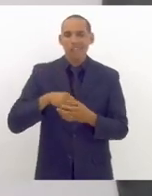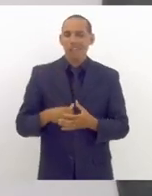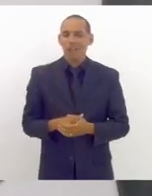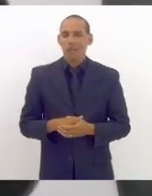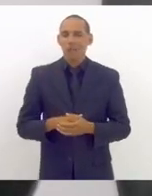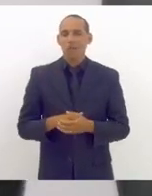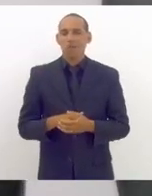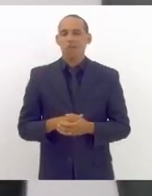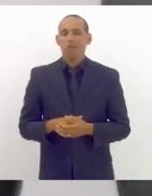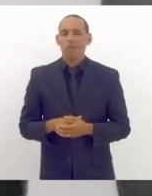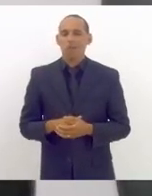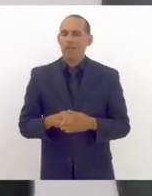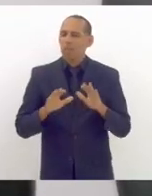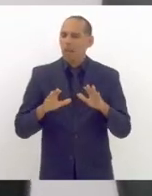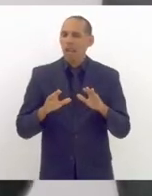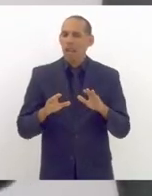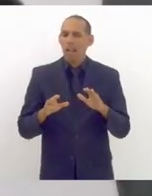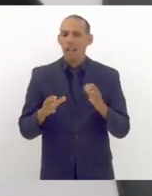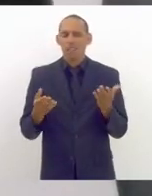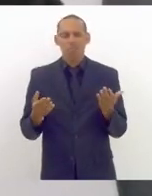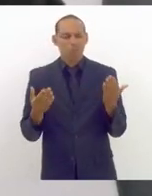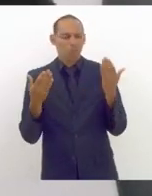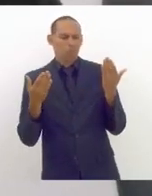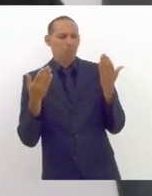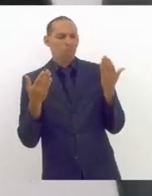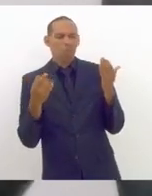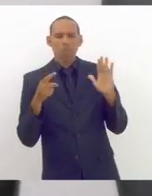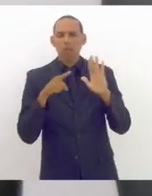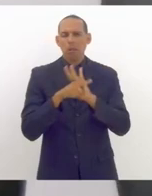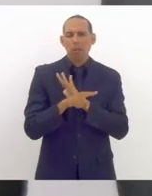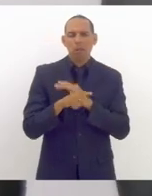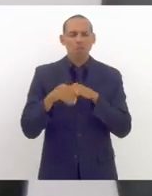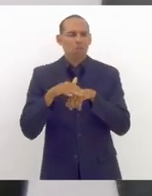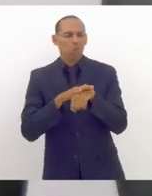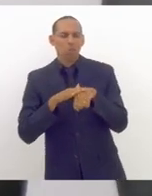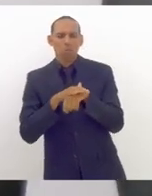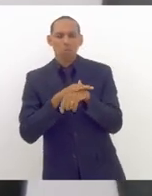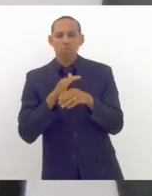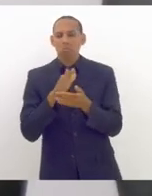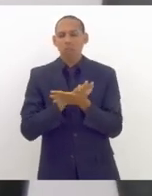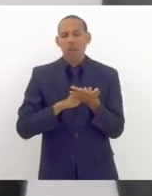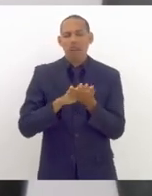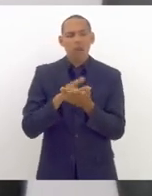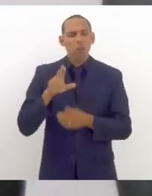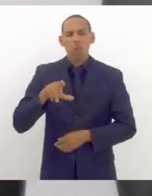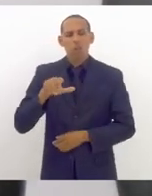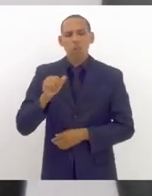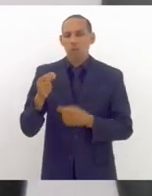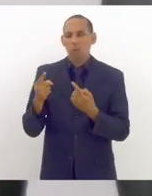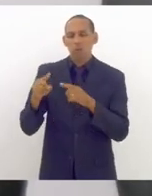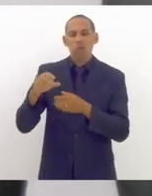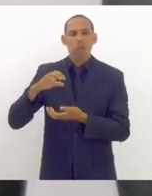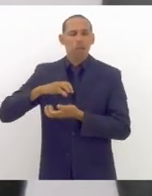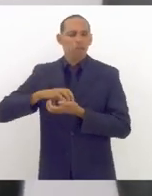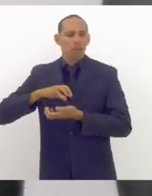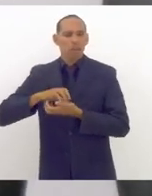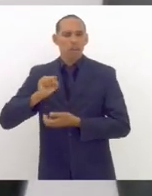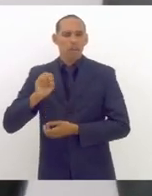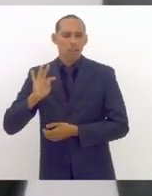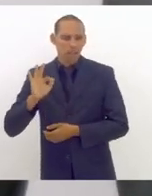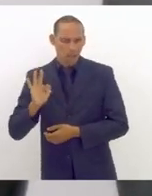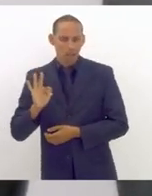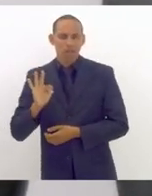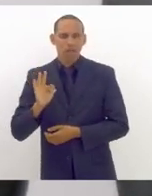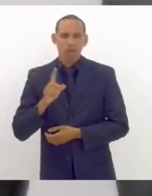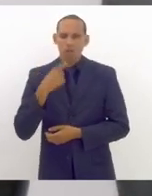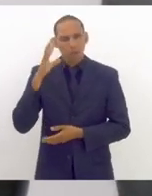isso nunca Foi questionado nunca foi conversado e levantado ao Supremo Tribunal Federal esse